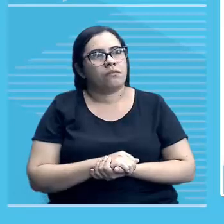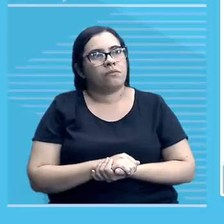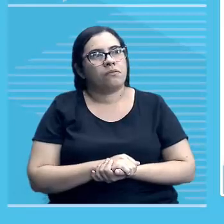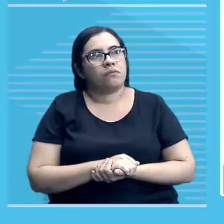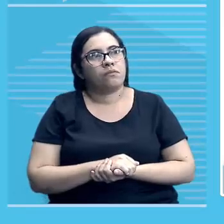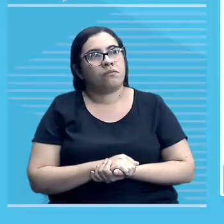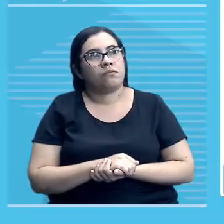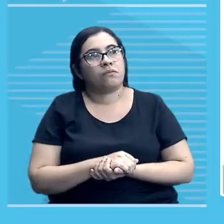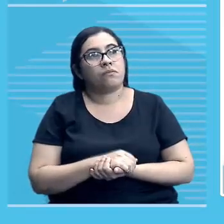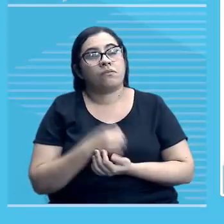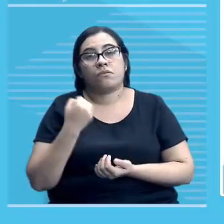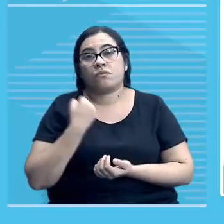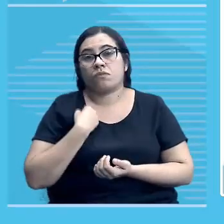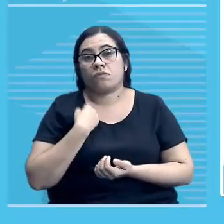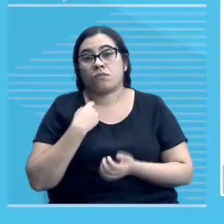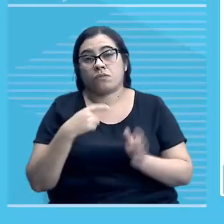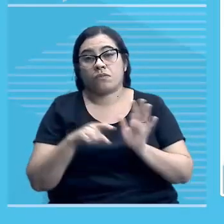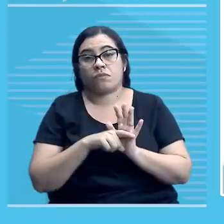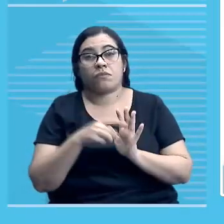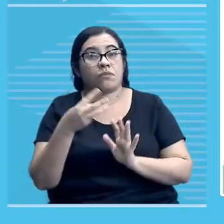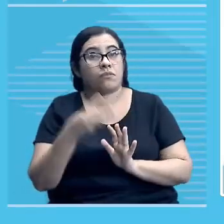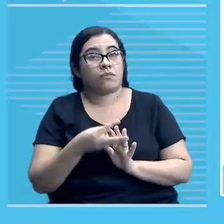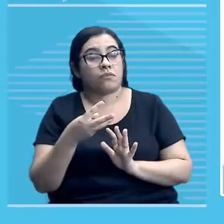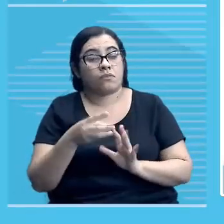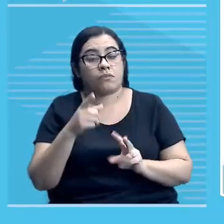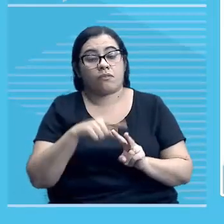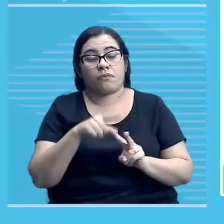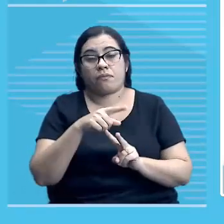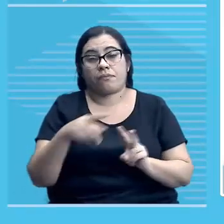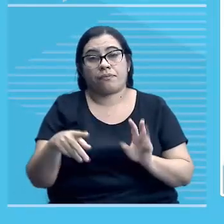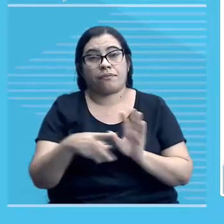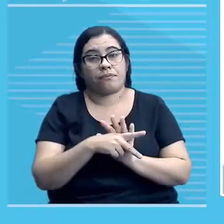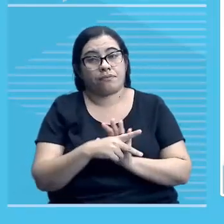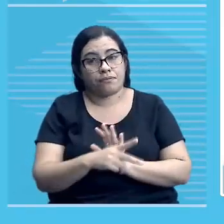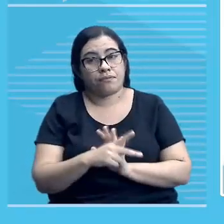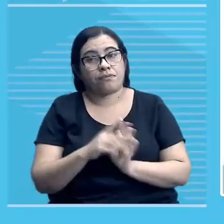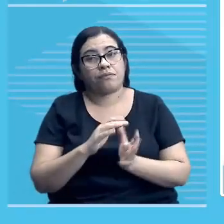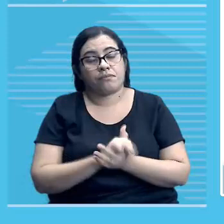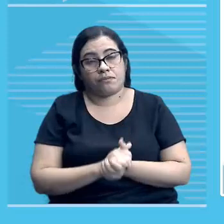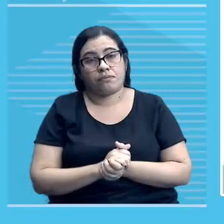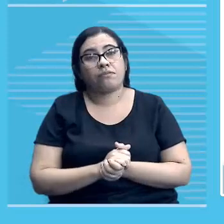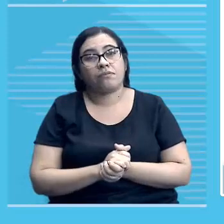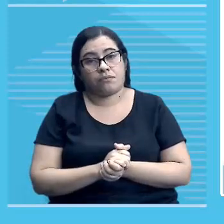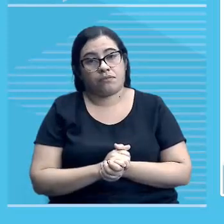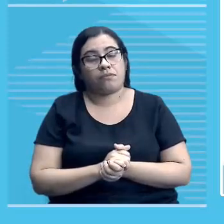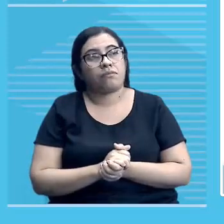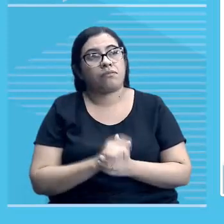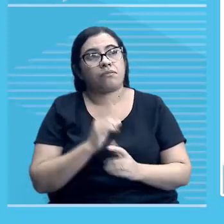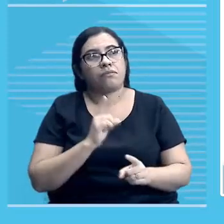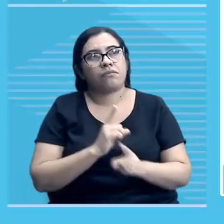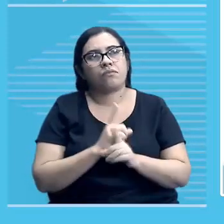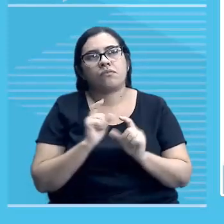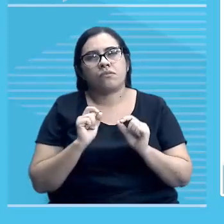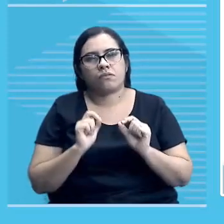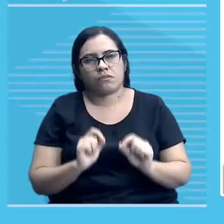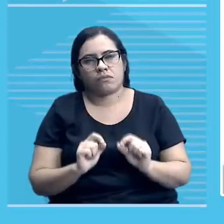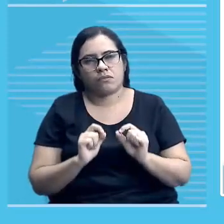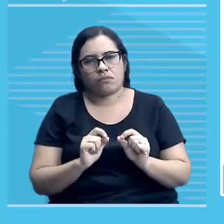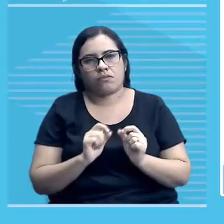O número menos 3, ele diz que é raiz da equação. Aí ele quer saber,